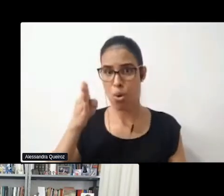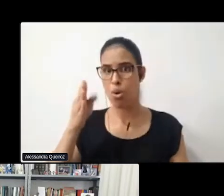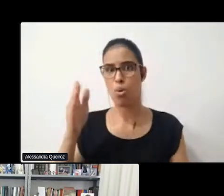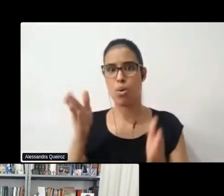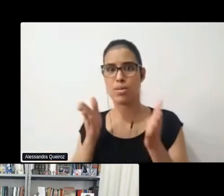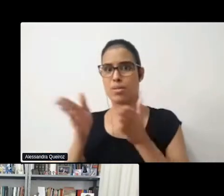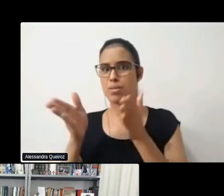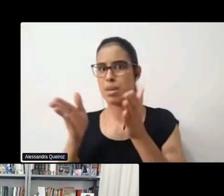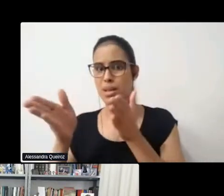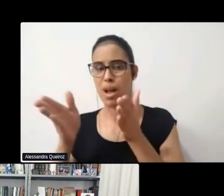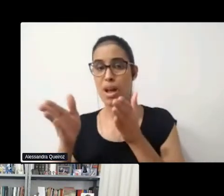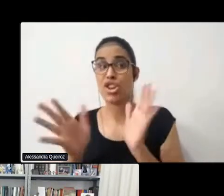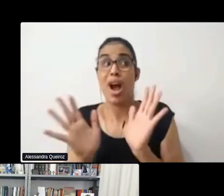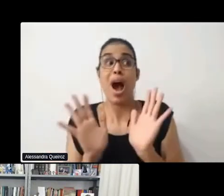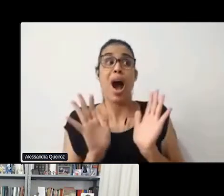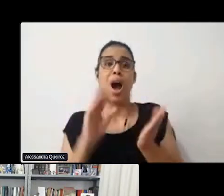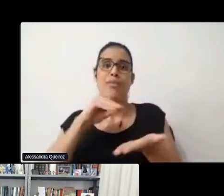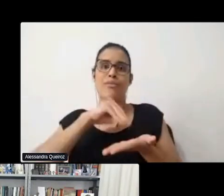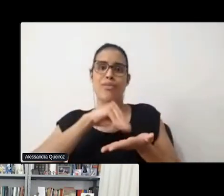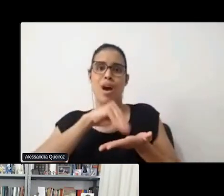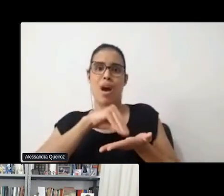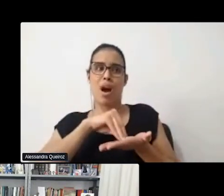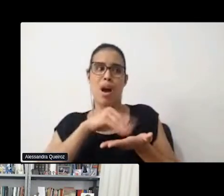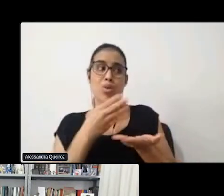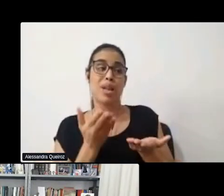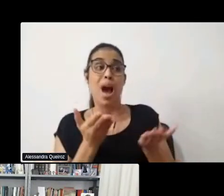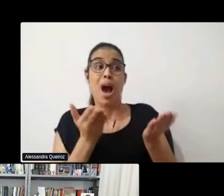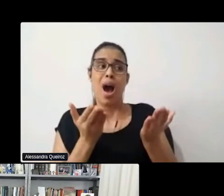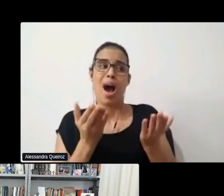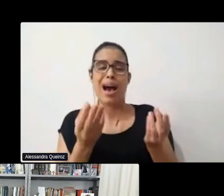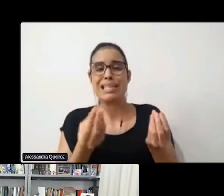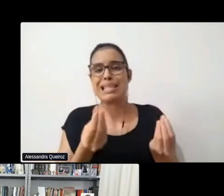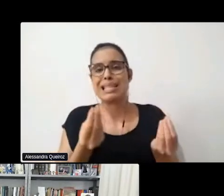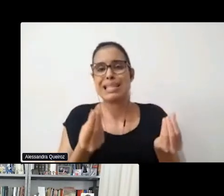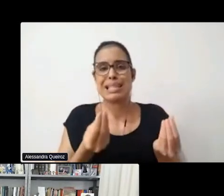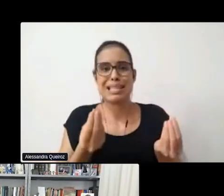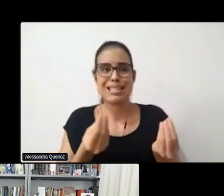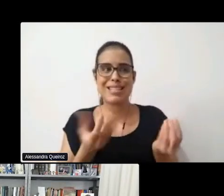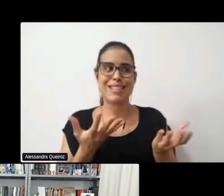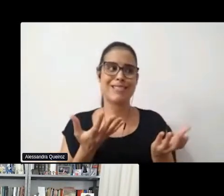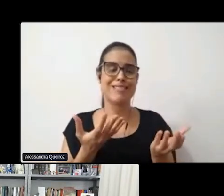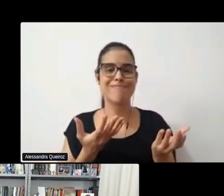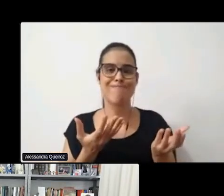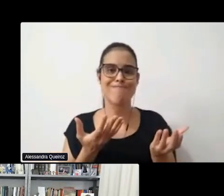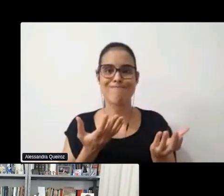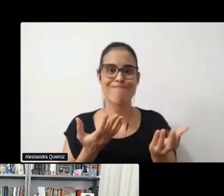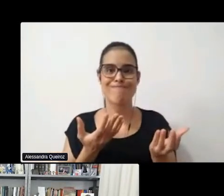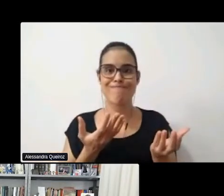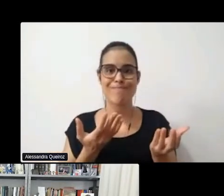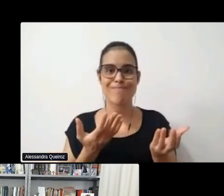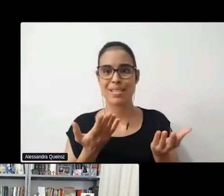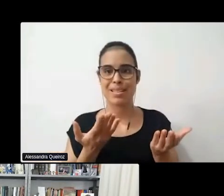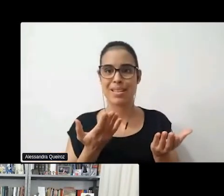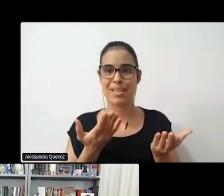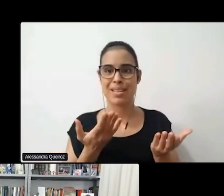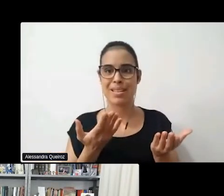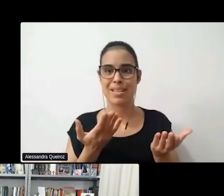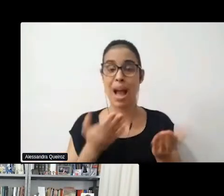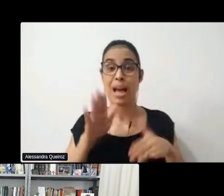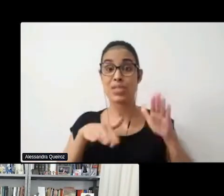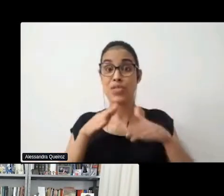vezes acontece, eu sensibilizo, entre aspas, a pessoa, começa muito bem, prioriza a acessibilidade no